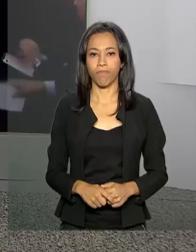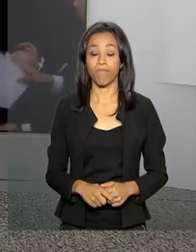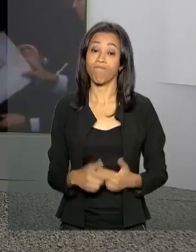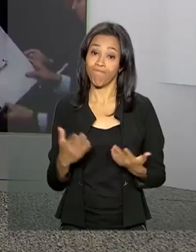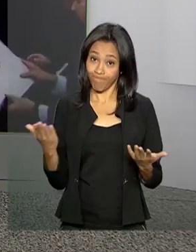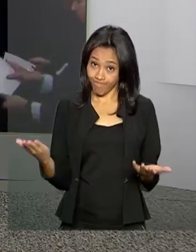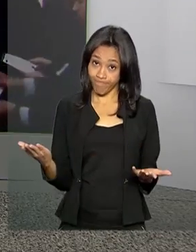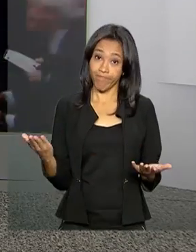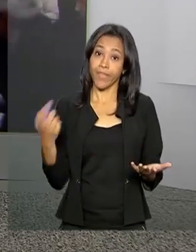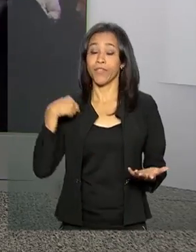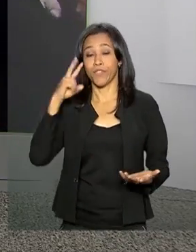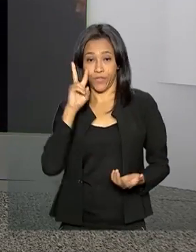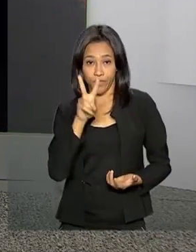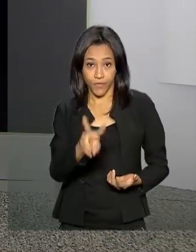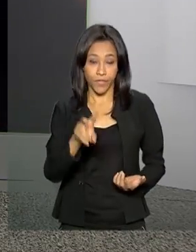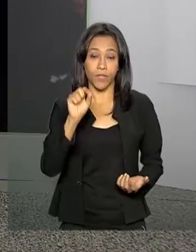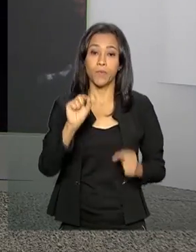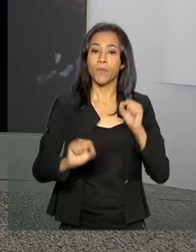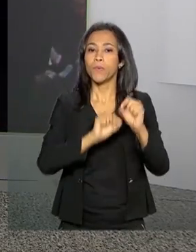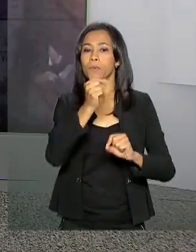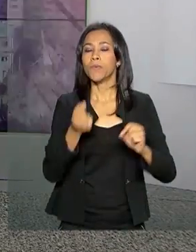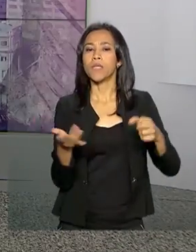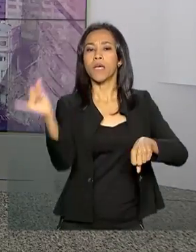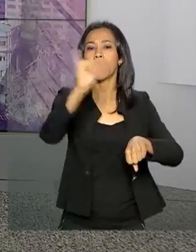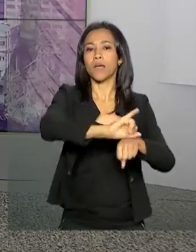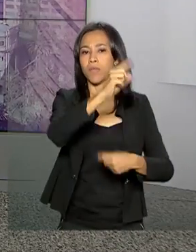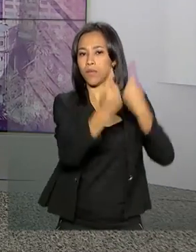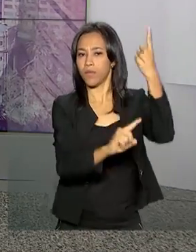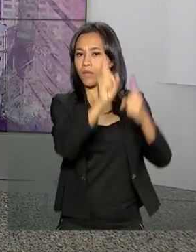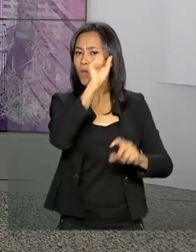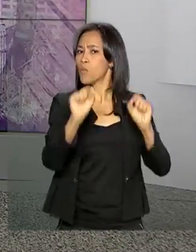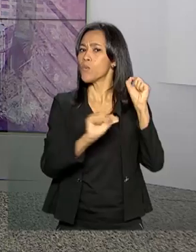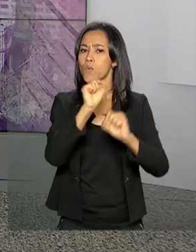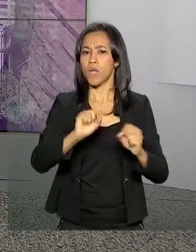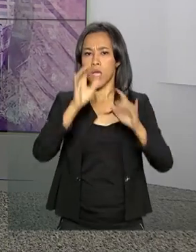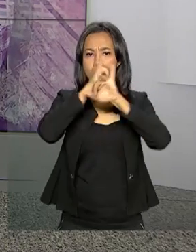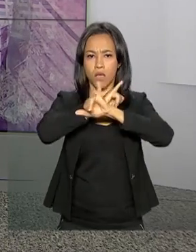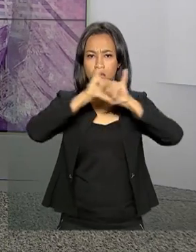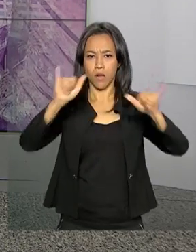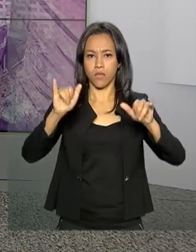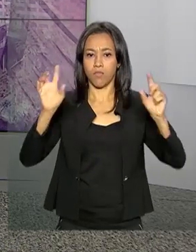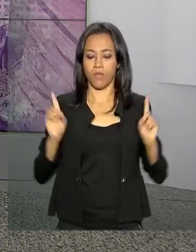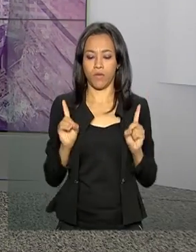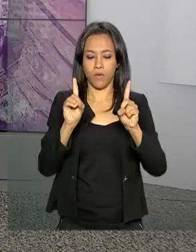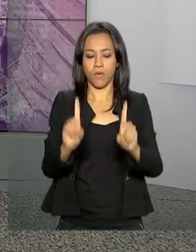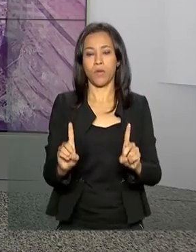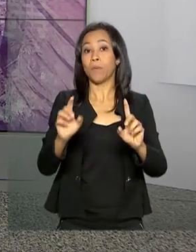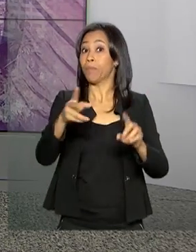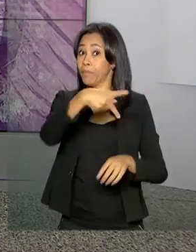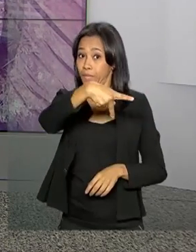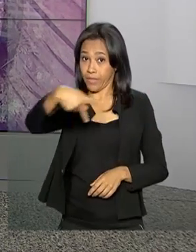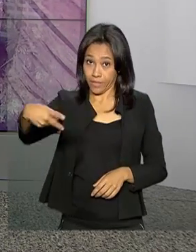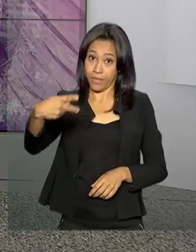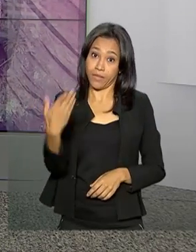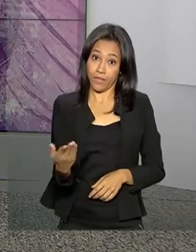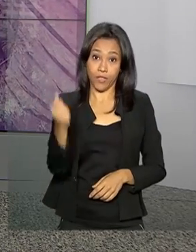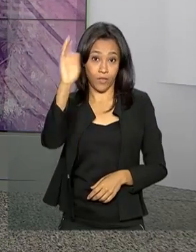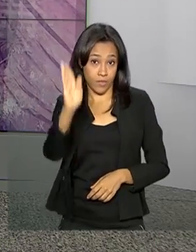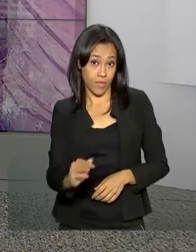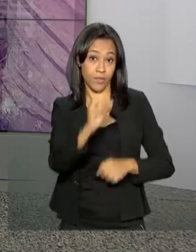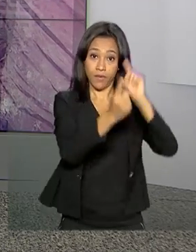Aí nós acompanhamos ao vivo, direto de Santiago, no Chile, a declaração à imprensa feita pelos presidentes Jair Bolsonaro e Sebastián